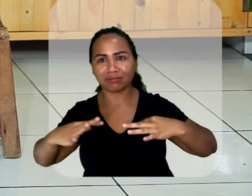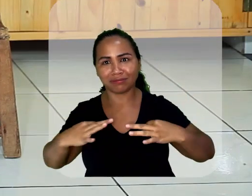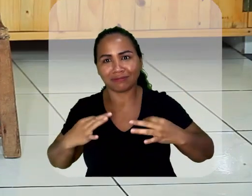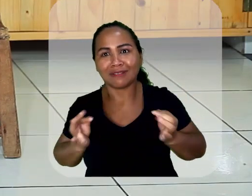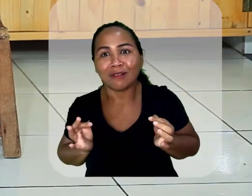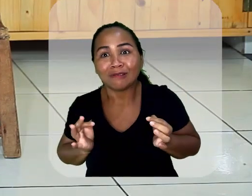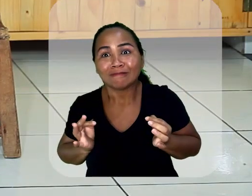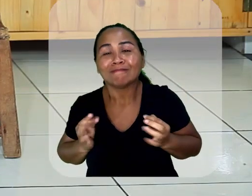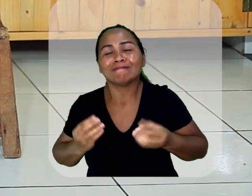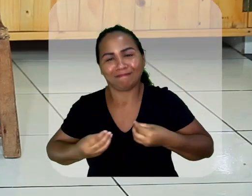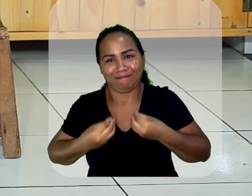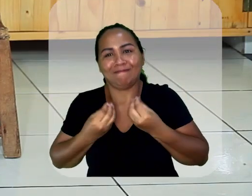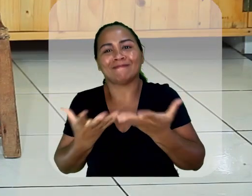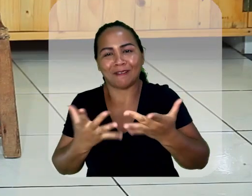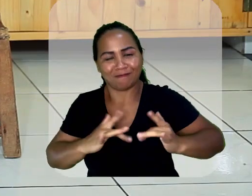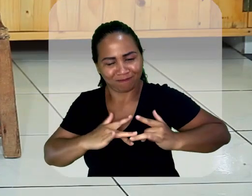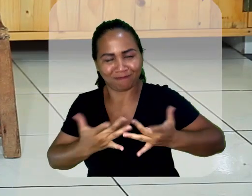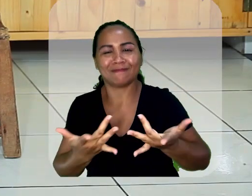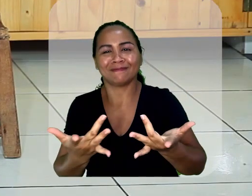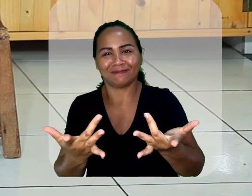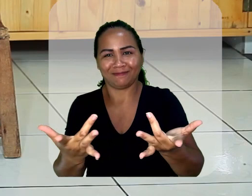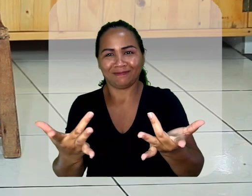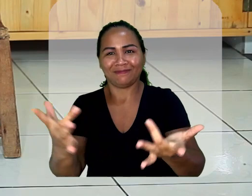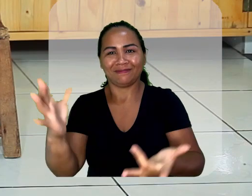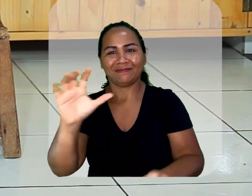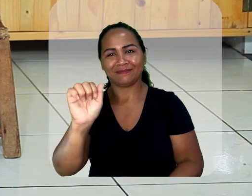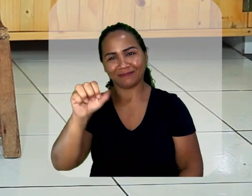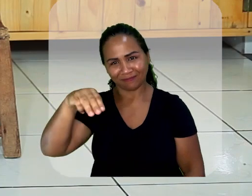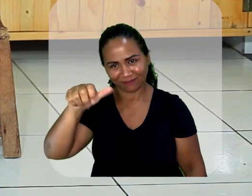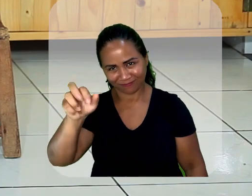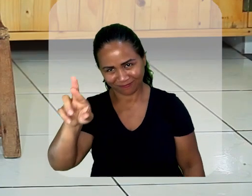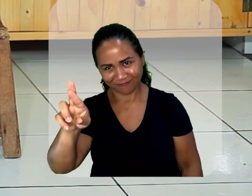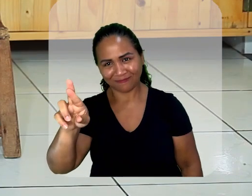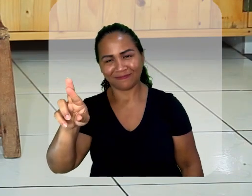que doa a si mesmo, amando.